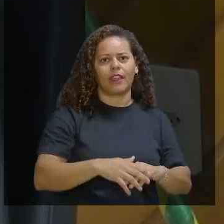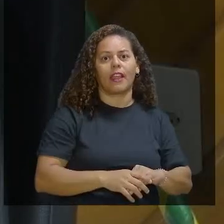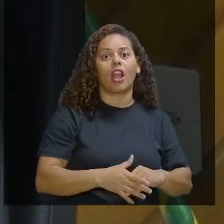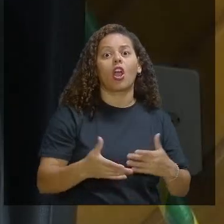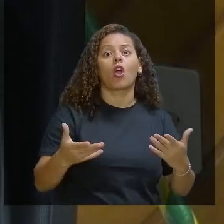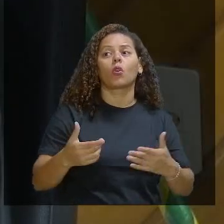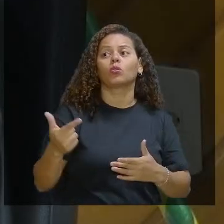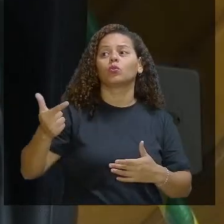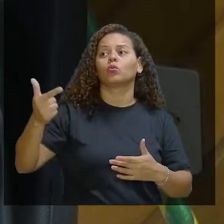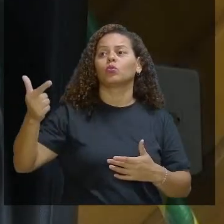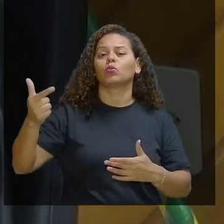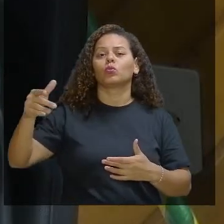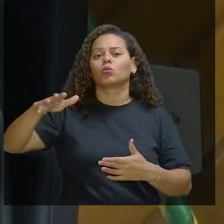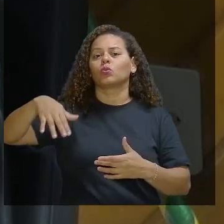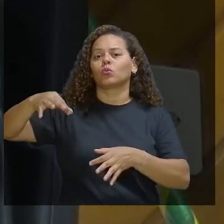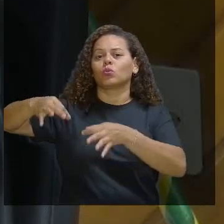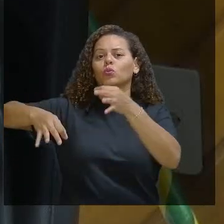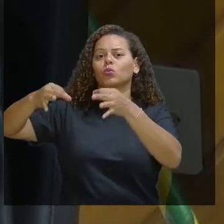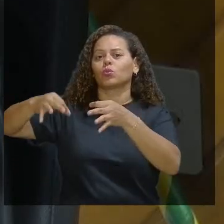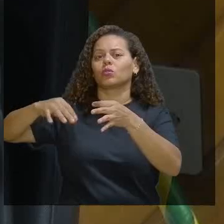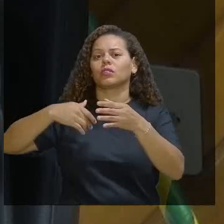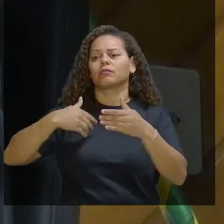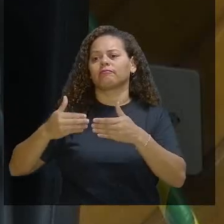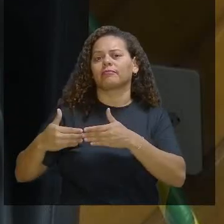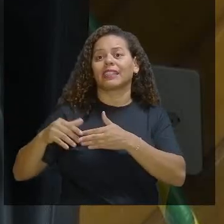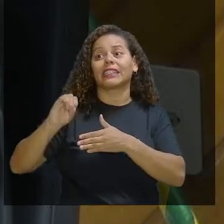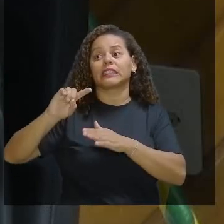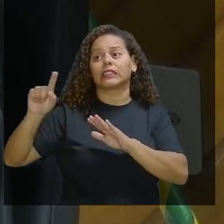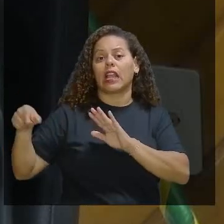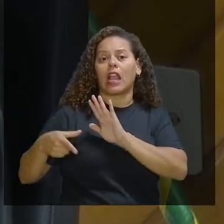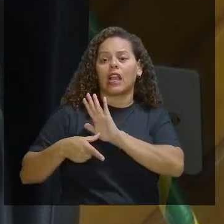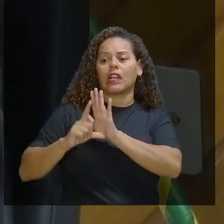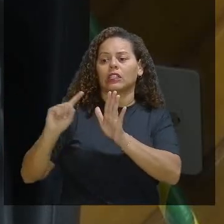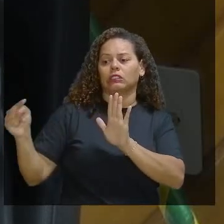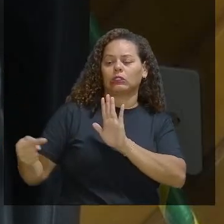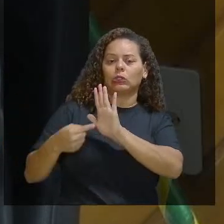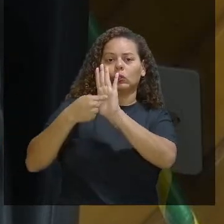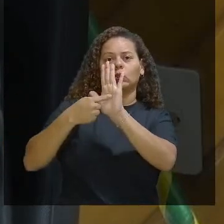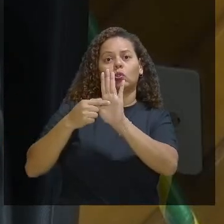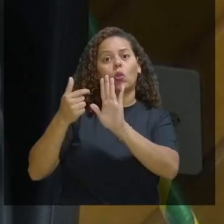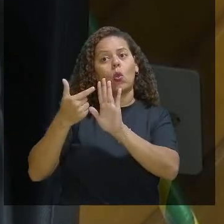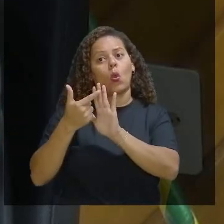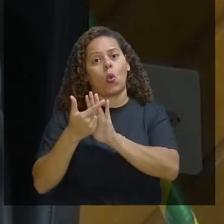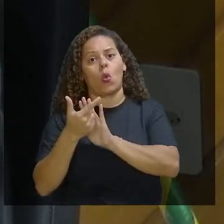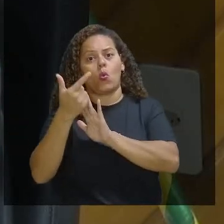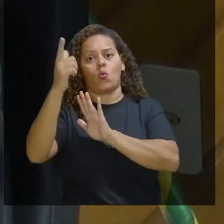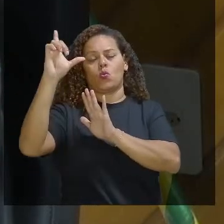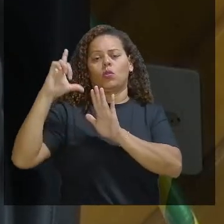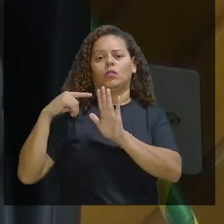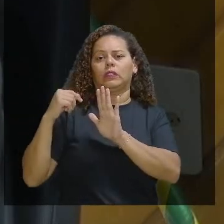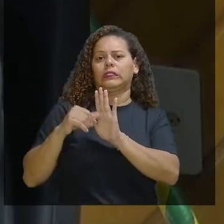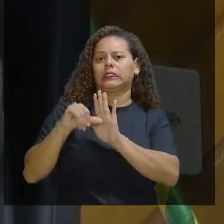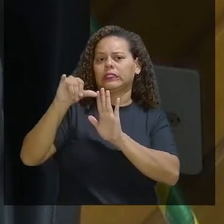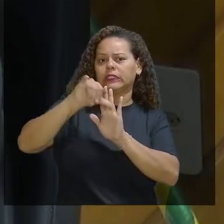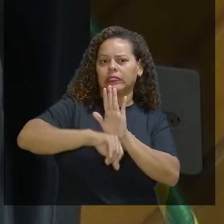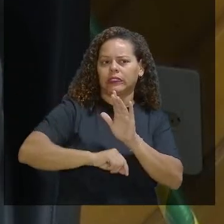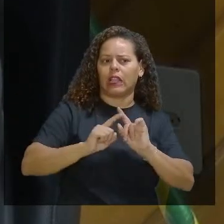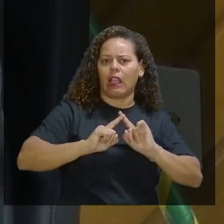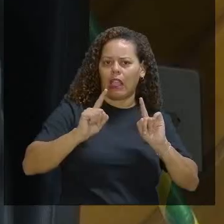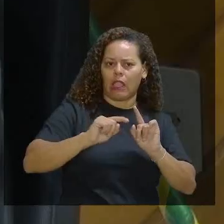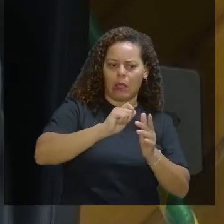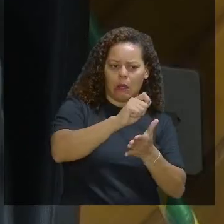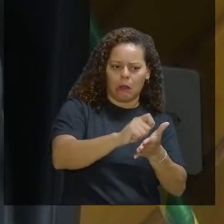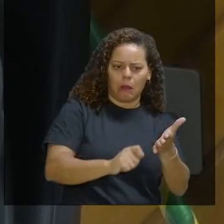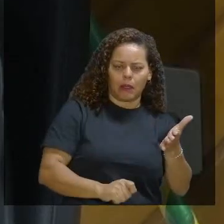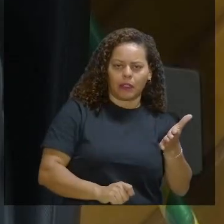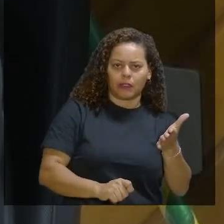da 2ª zona ocorrerá a partir do oferecimento da denúncia ou da queixa-crime. Outro ponto por mim observado diz respeito à